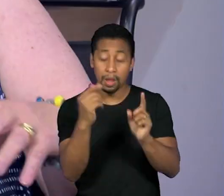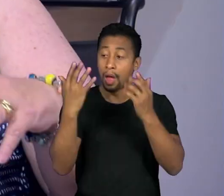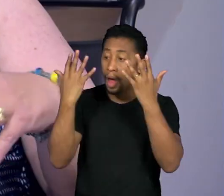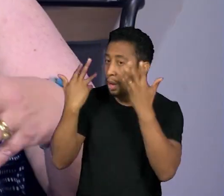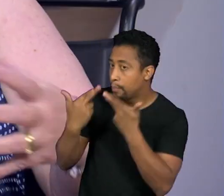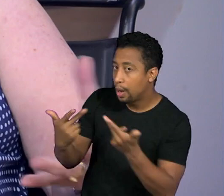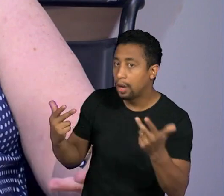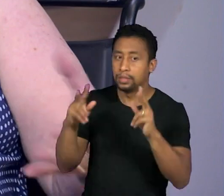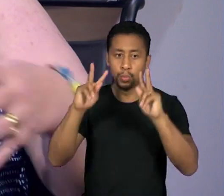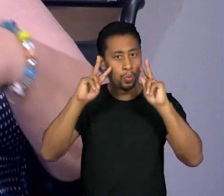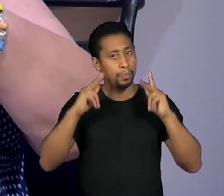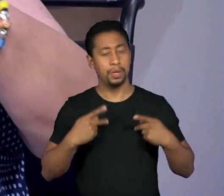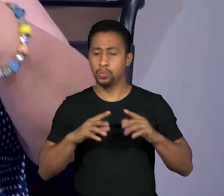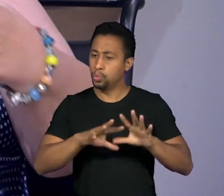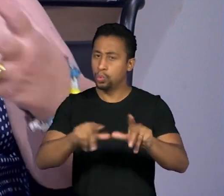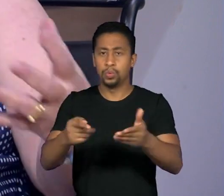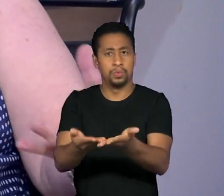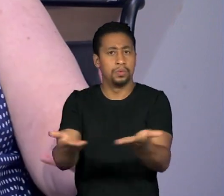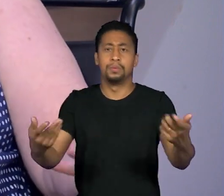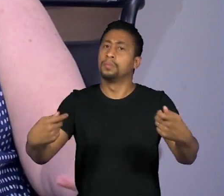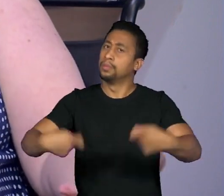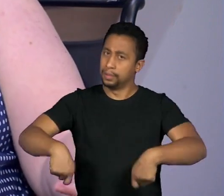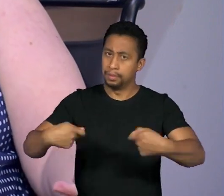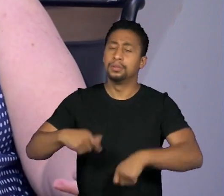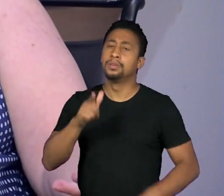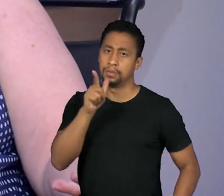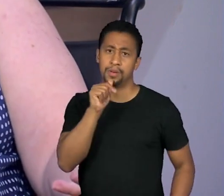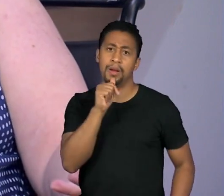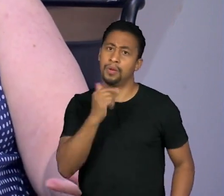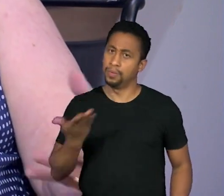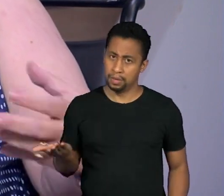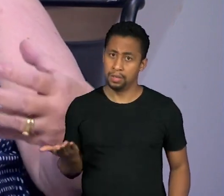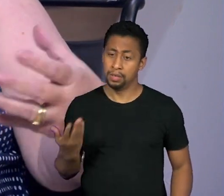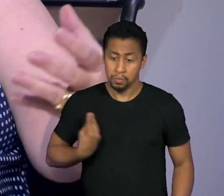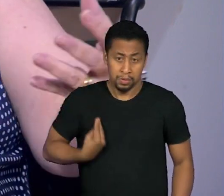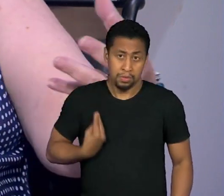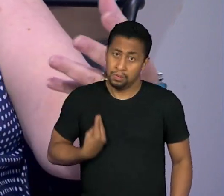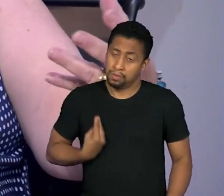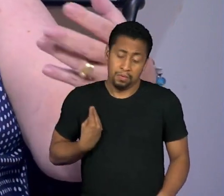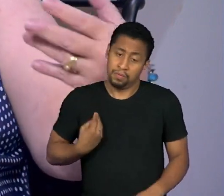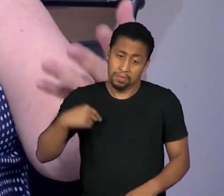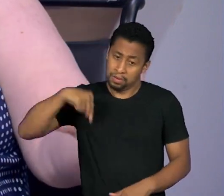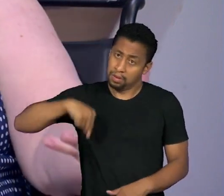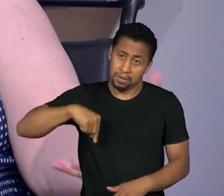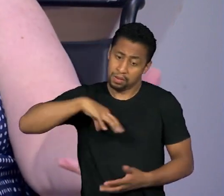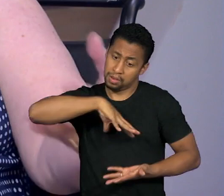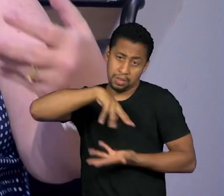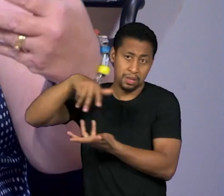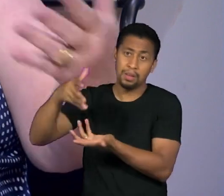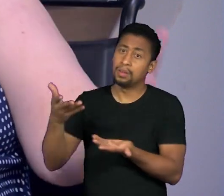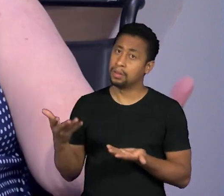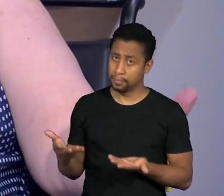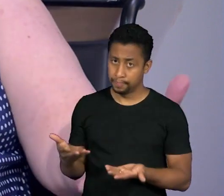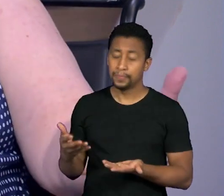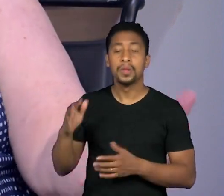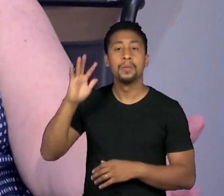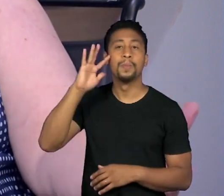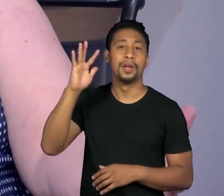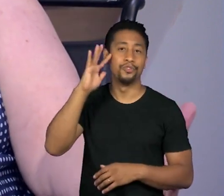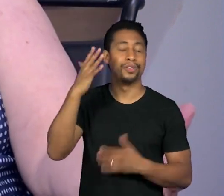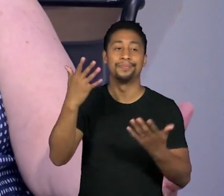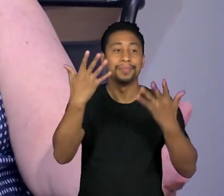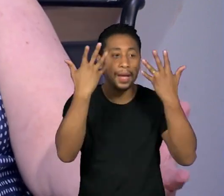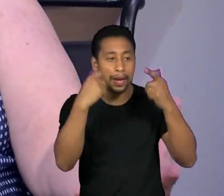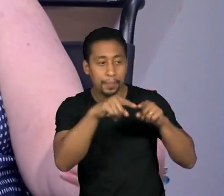porque nós todos estamos no mesmo ambiente. Se os nossos fornecedores de alimento, como